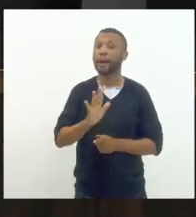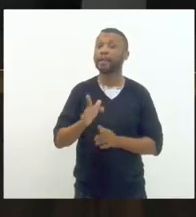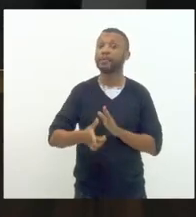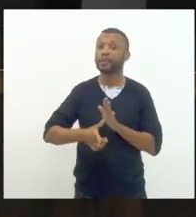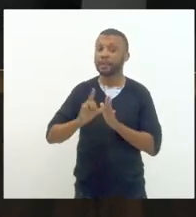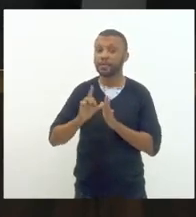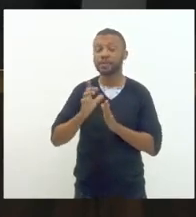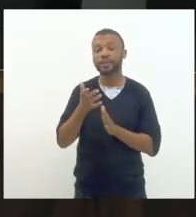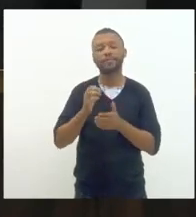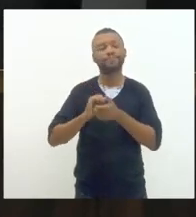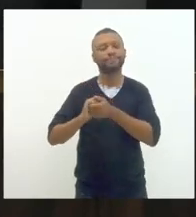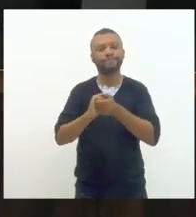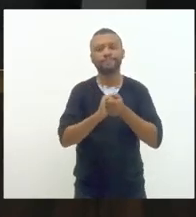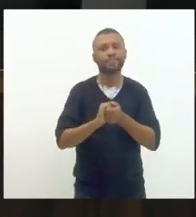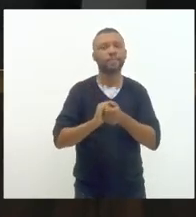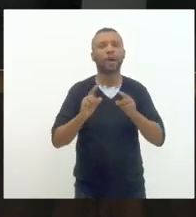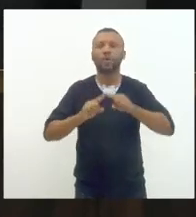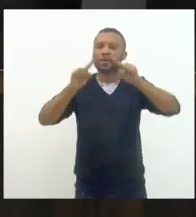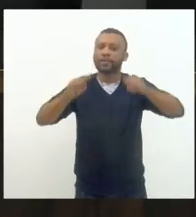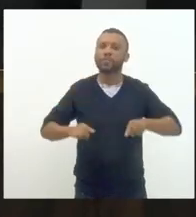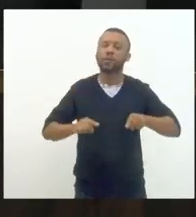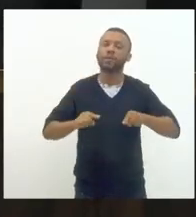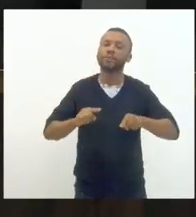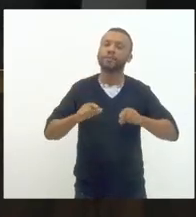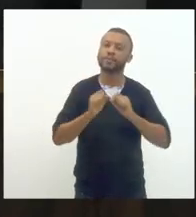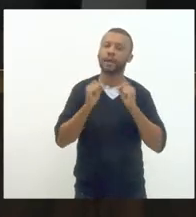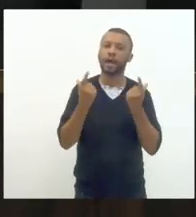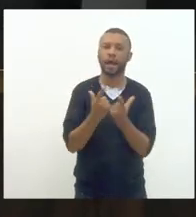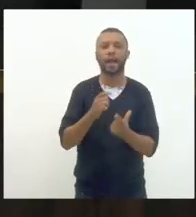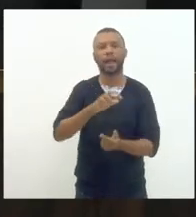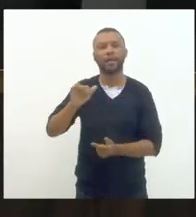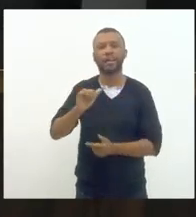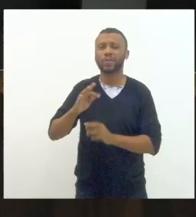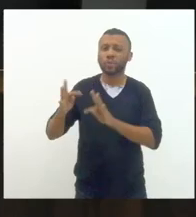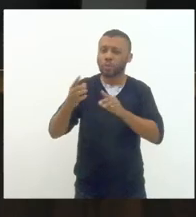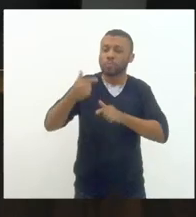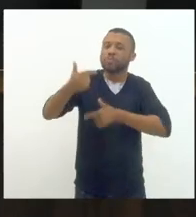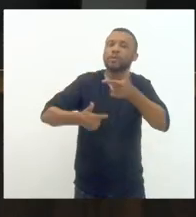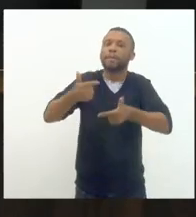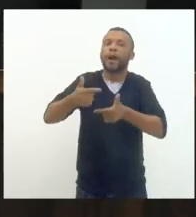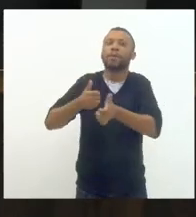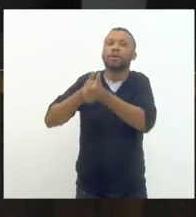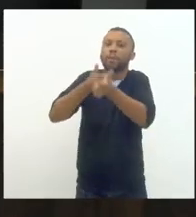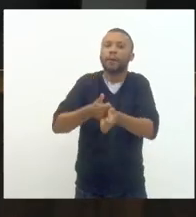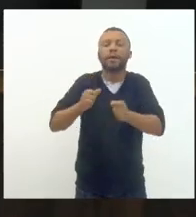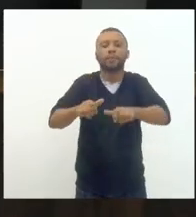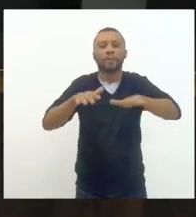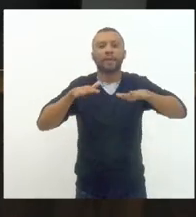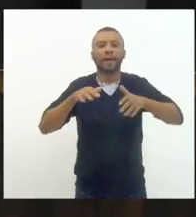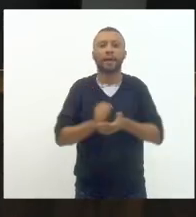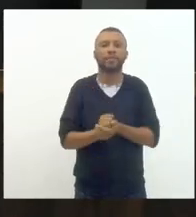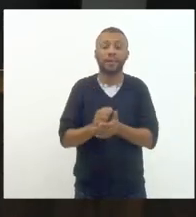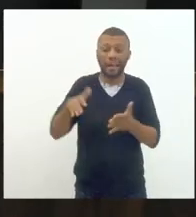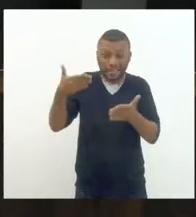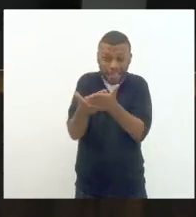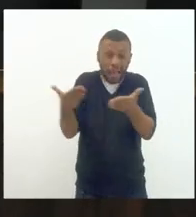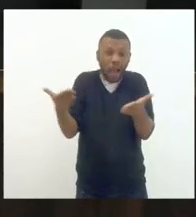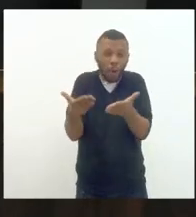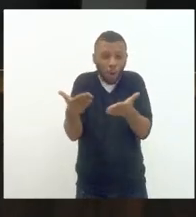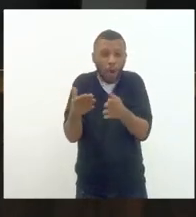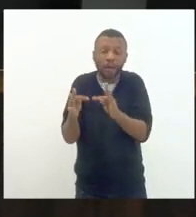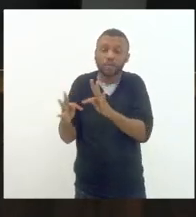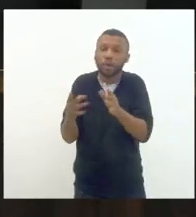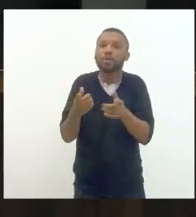gostaria de fazer uma saudação especial aos servidores dessa casa, a todos os servidores que nos acompanham no plenário, que nos acompanharam nesse momento, a todas